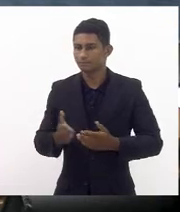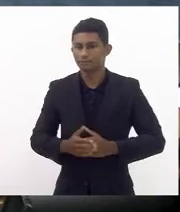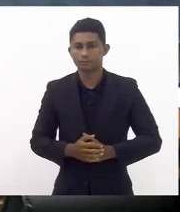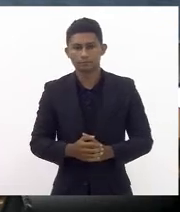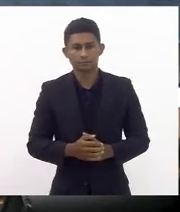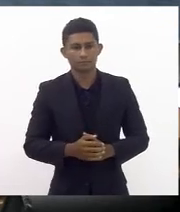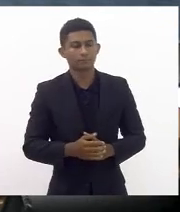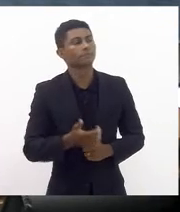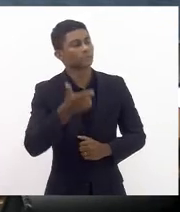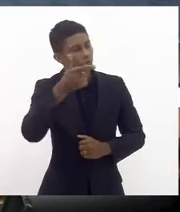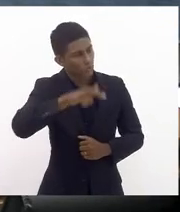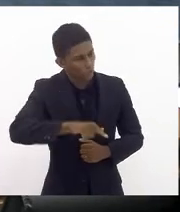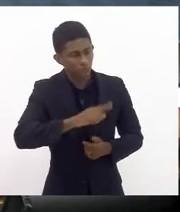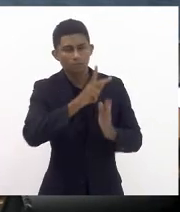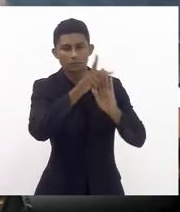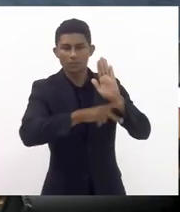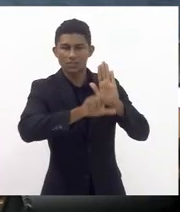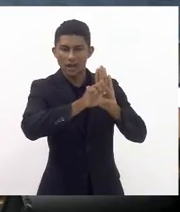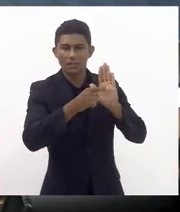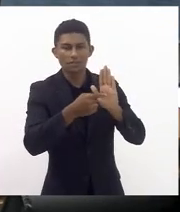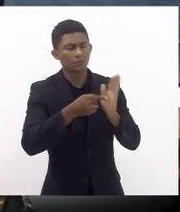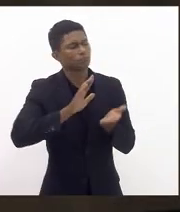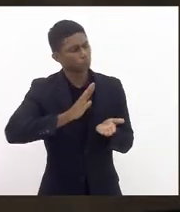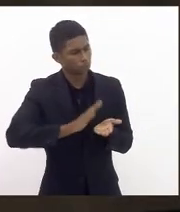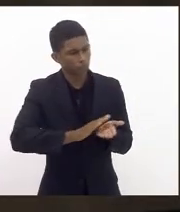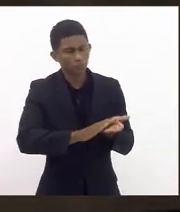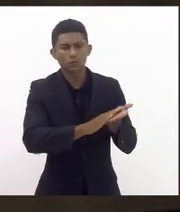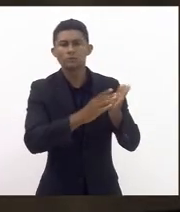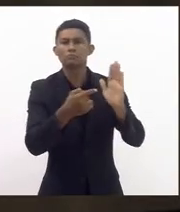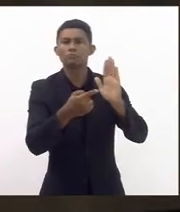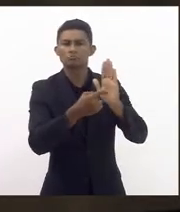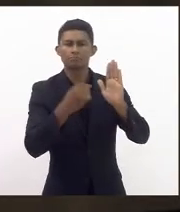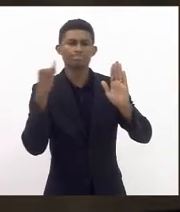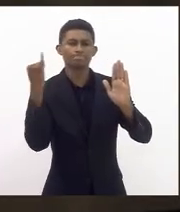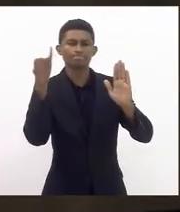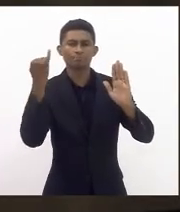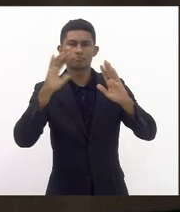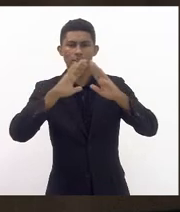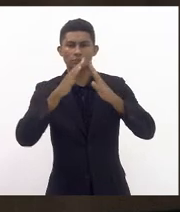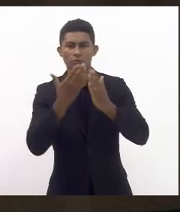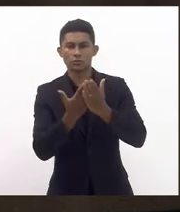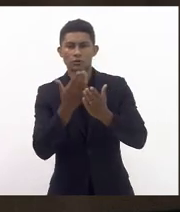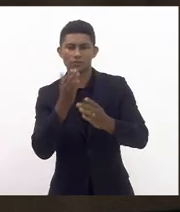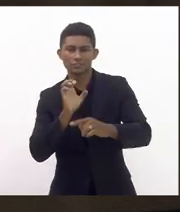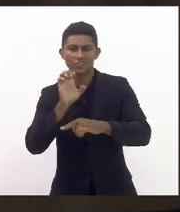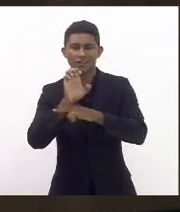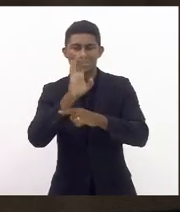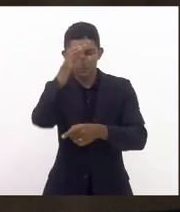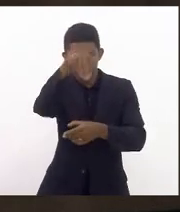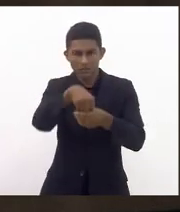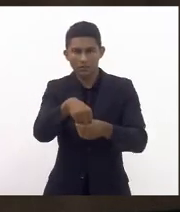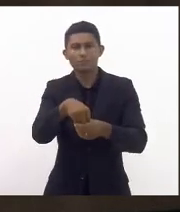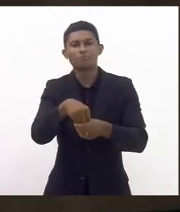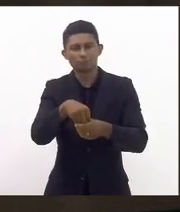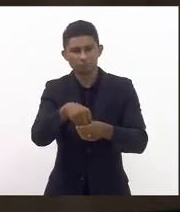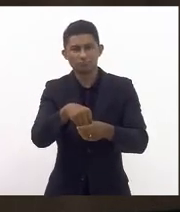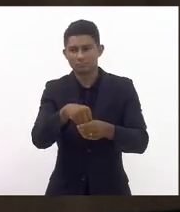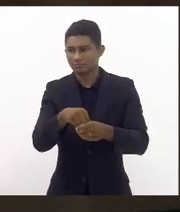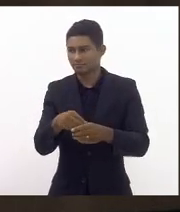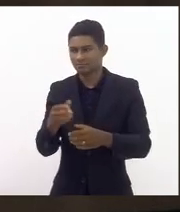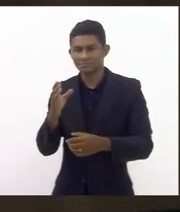Mais uma vez, elogiando o projeto que busca pautar no âmbito das escolas estaduais, Renata e Marta, que